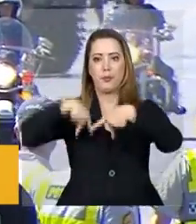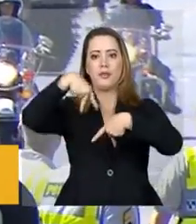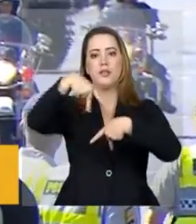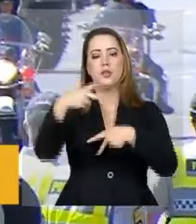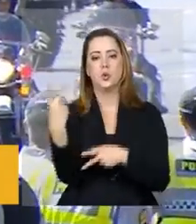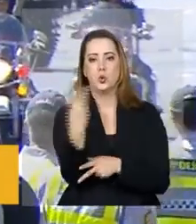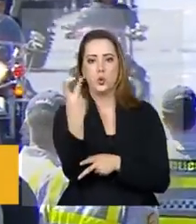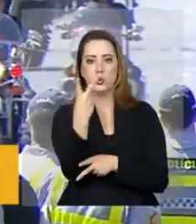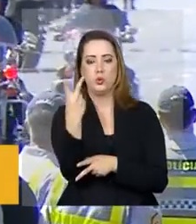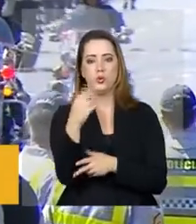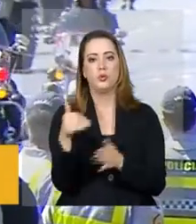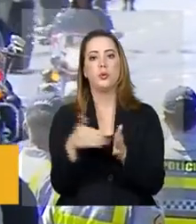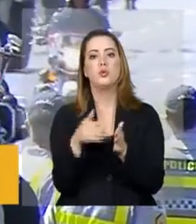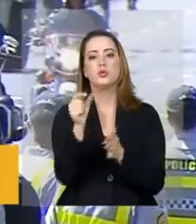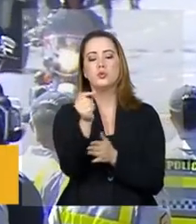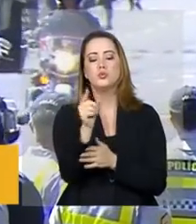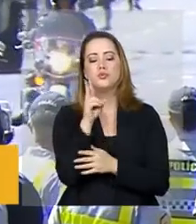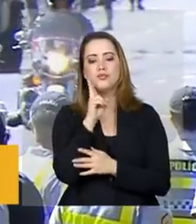dois a subir.